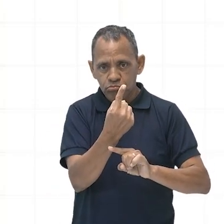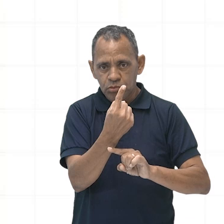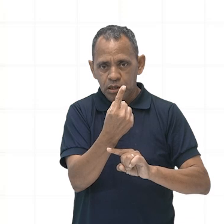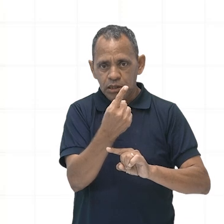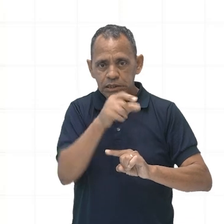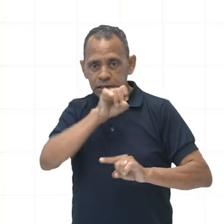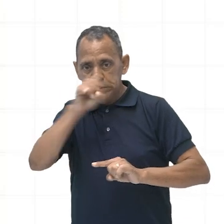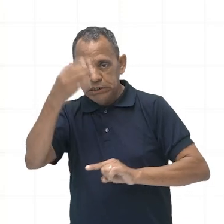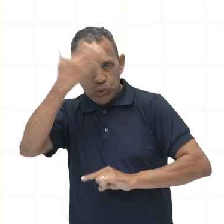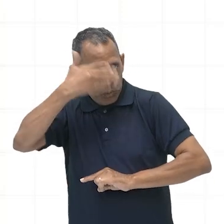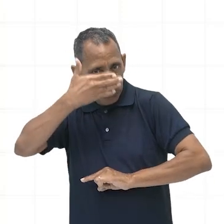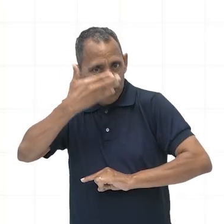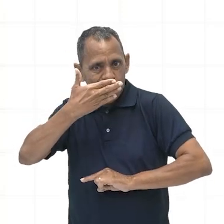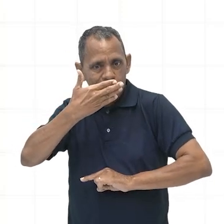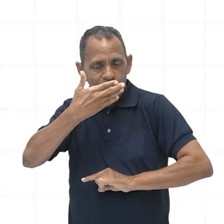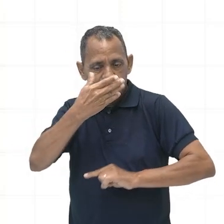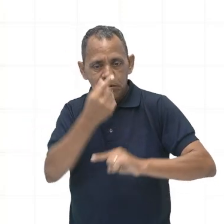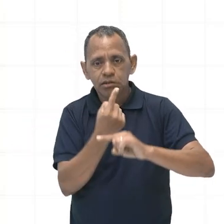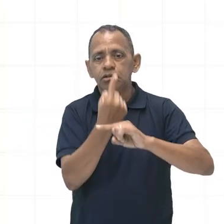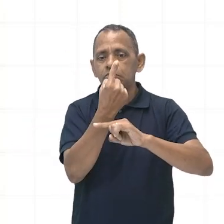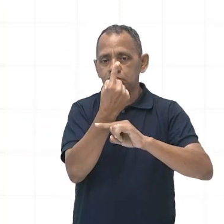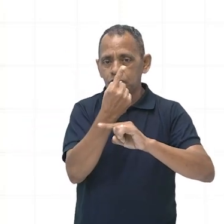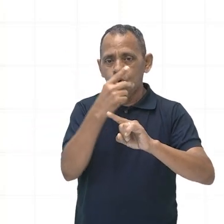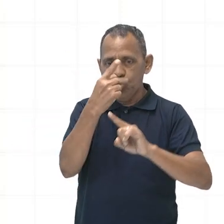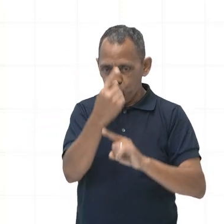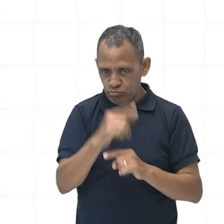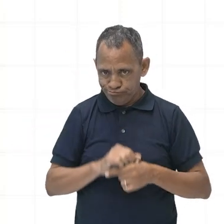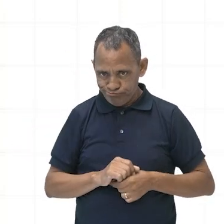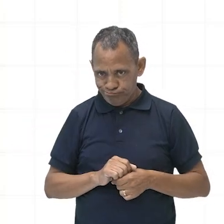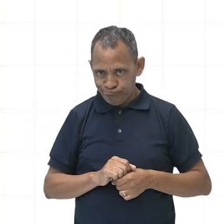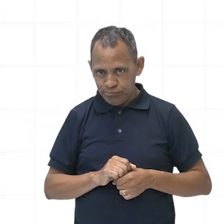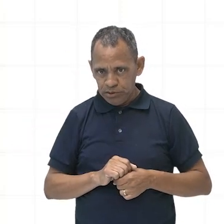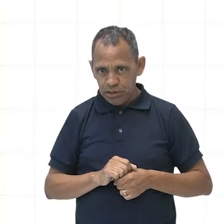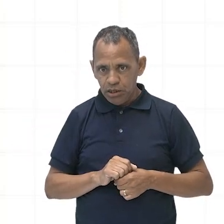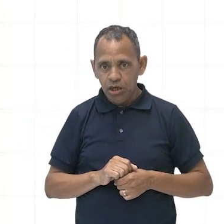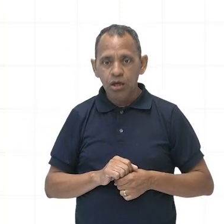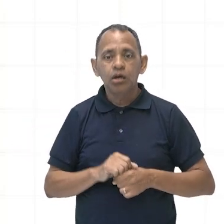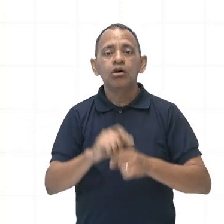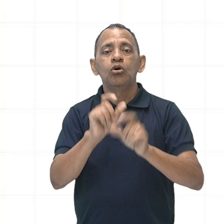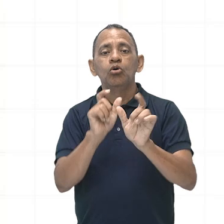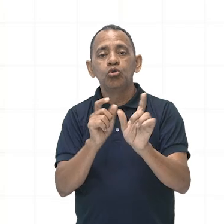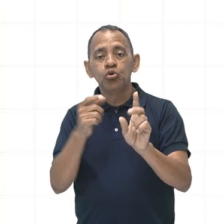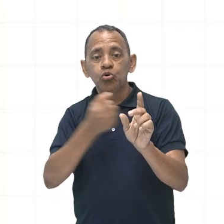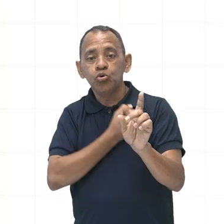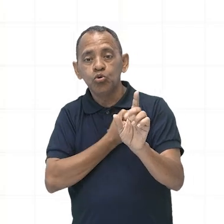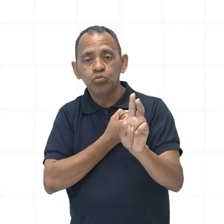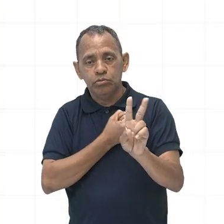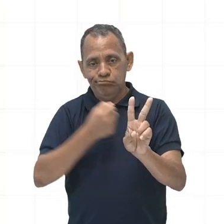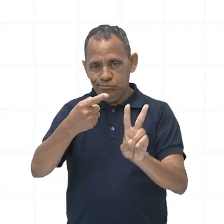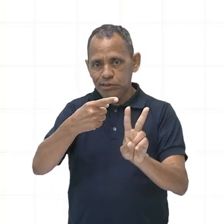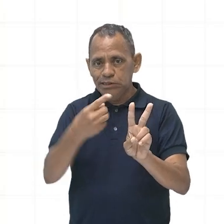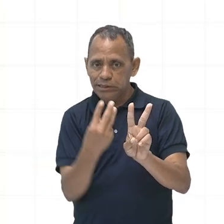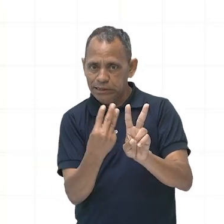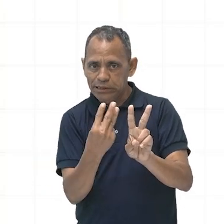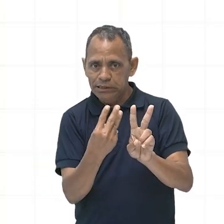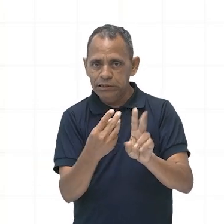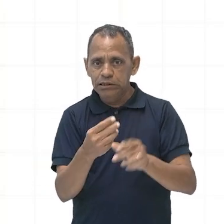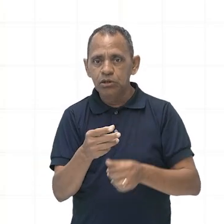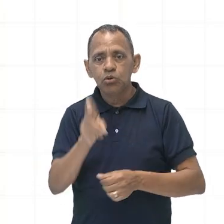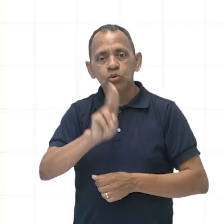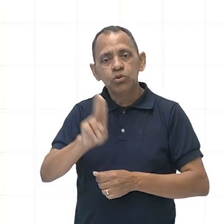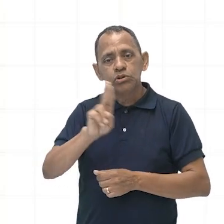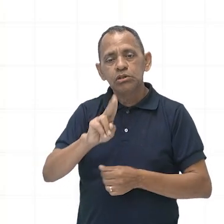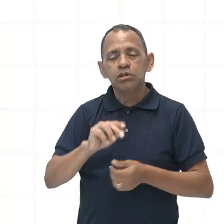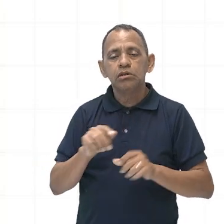ó, o expoente é 1, então vai ficar 1 e o índice é 3. 3. Novamente, aplicando a propriedade